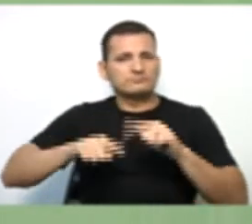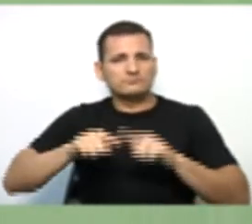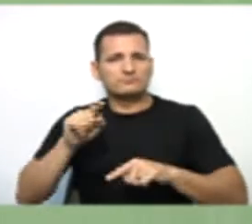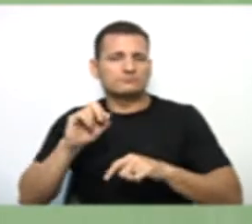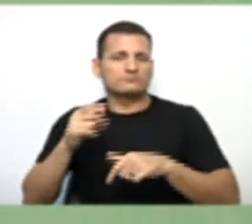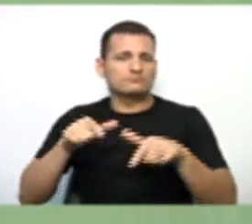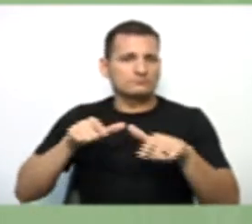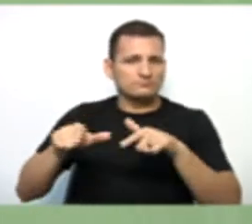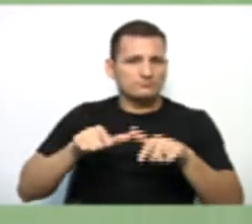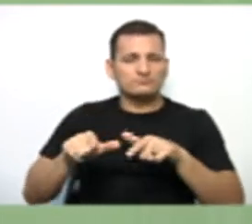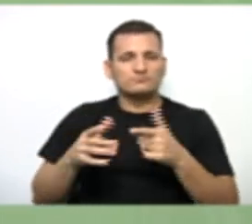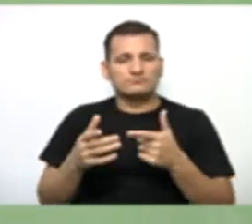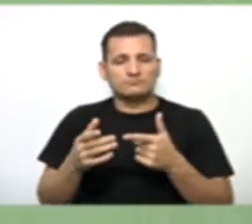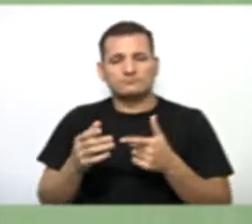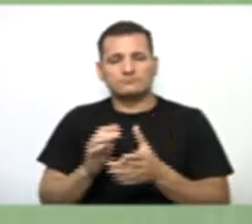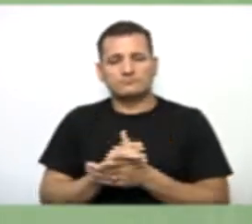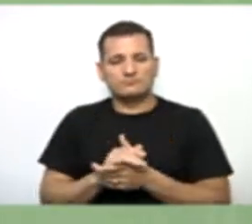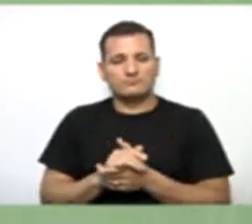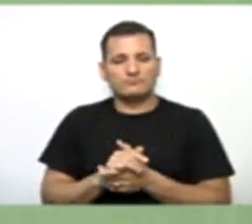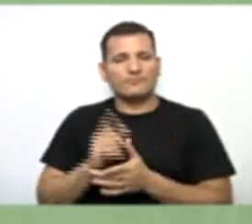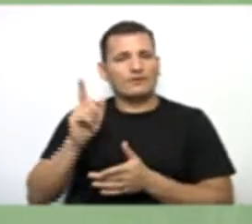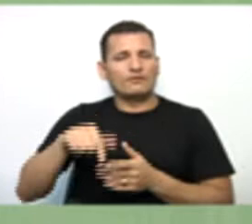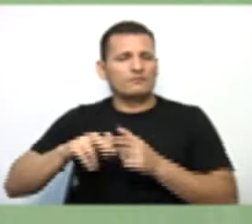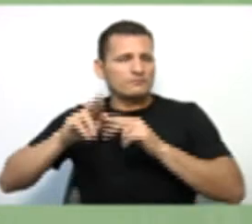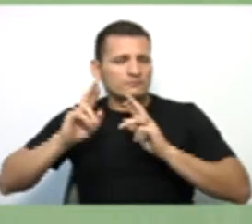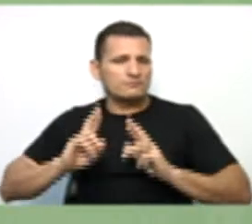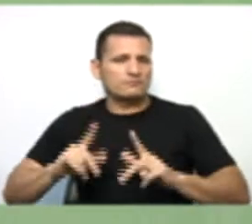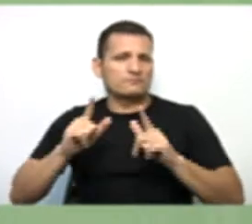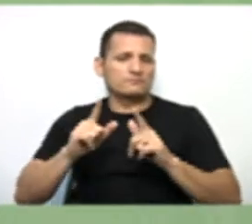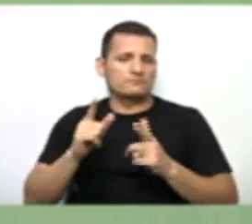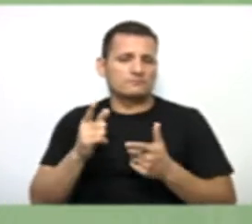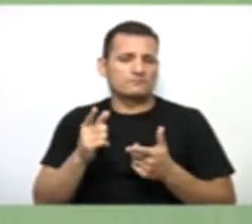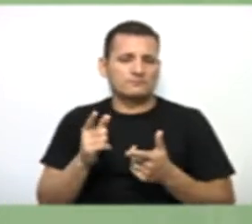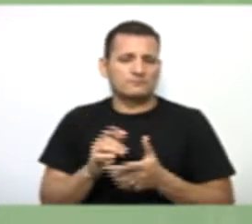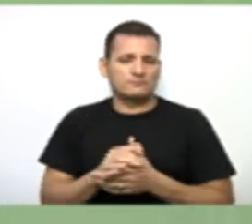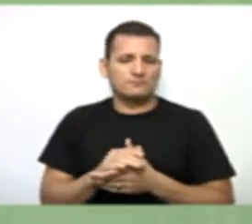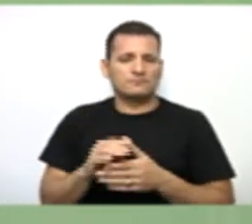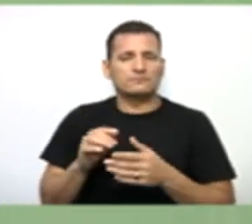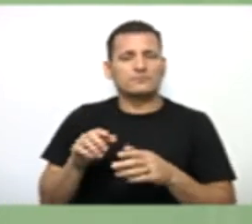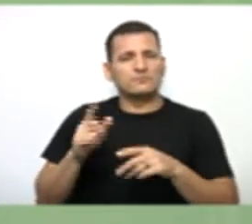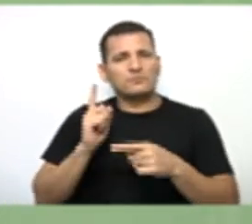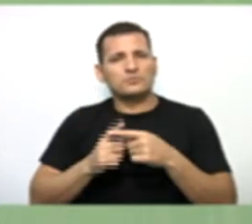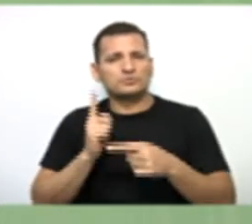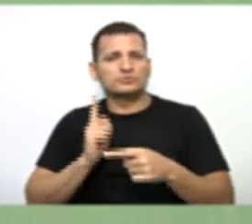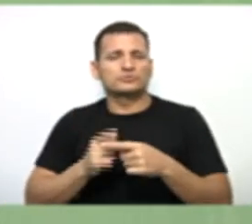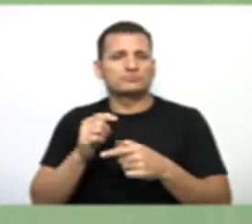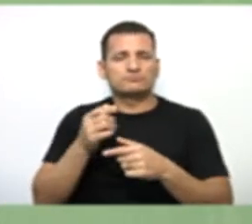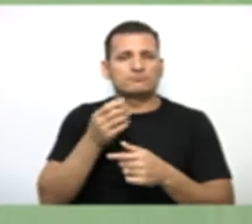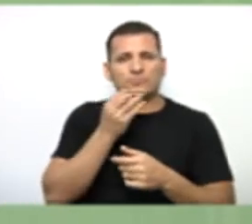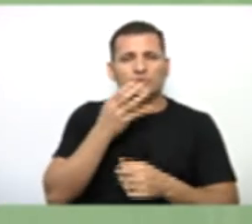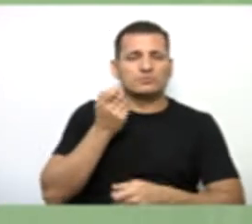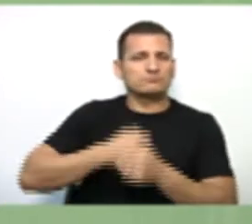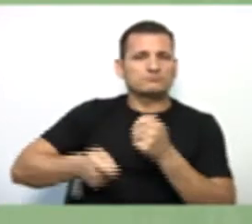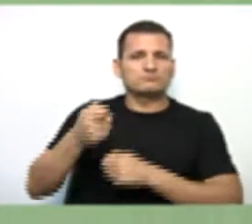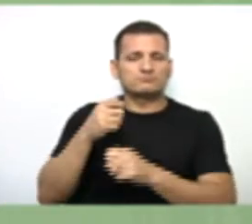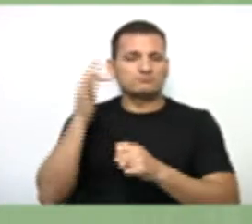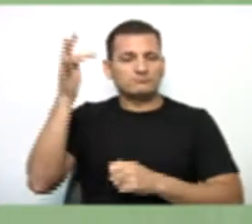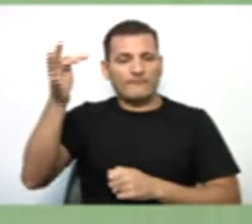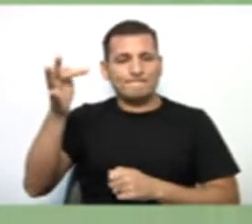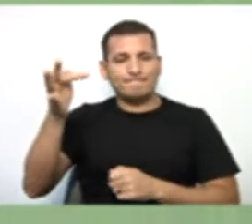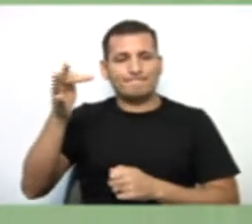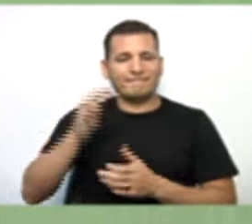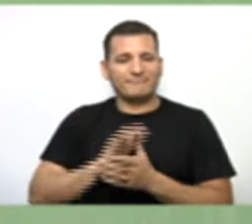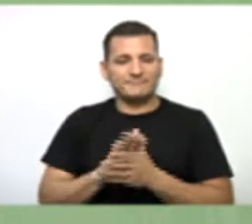serviço prestado, será um grande diferencial, não é? E motivo de boas negociações futuras. Tá